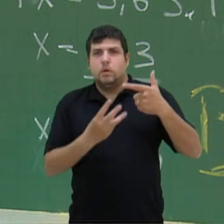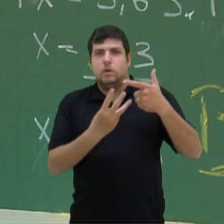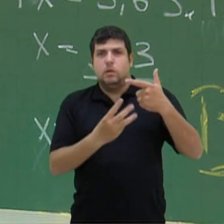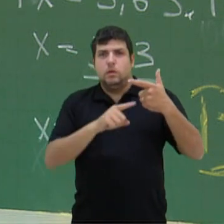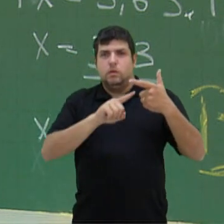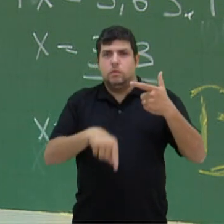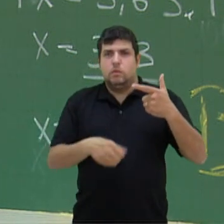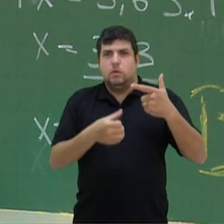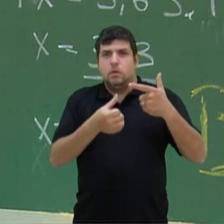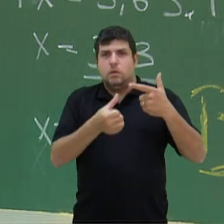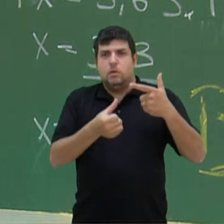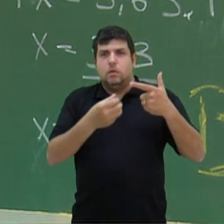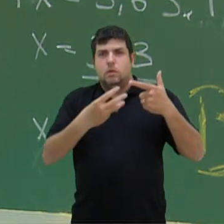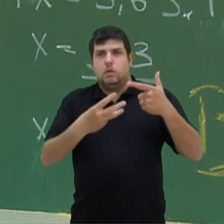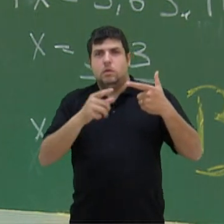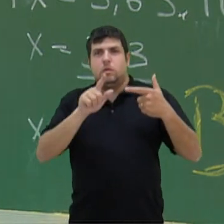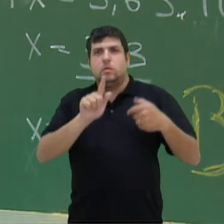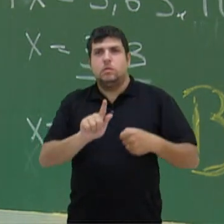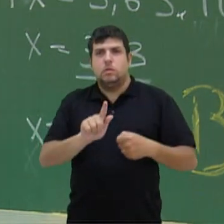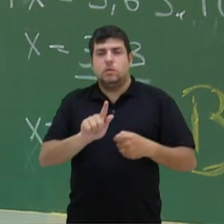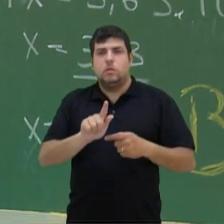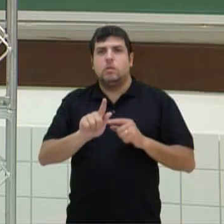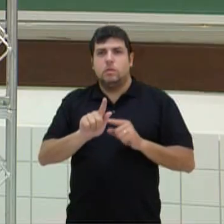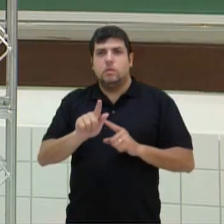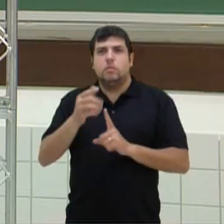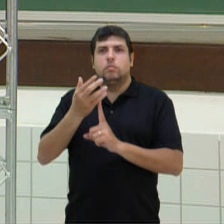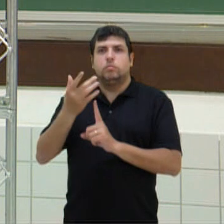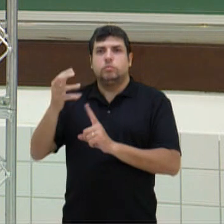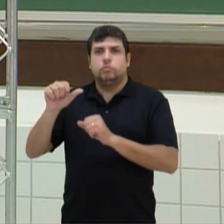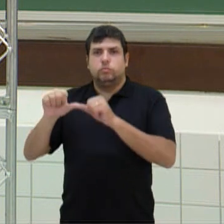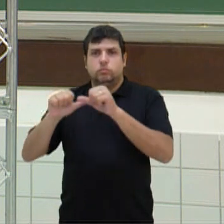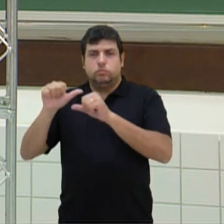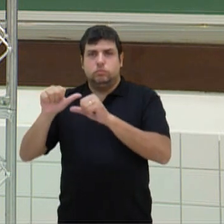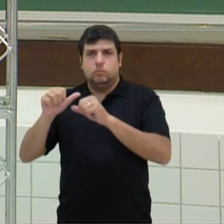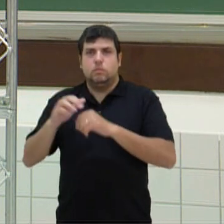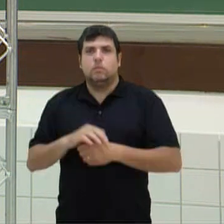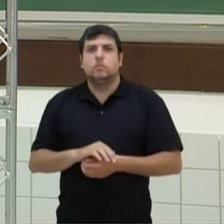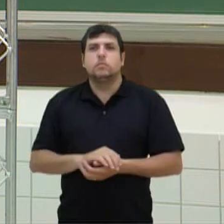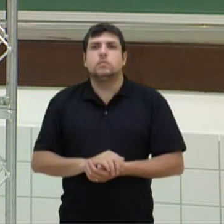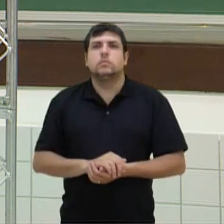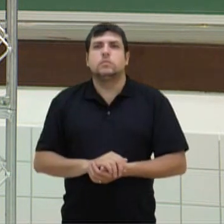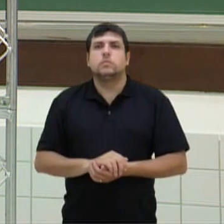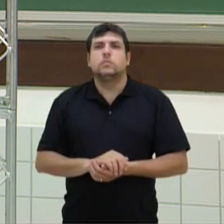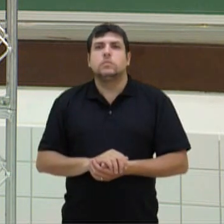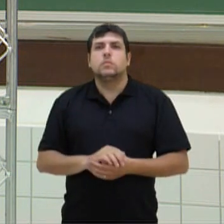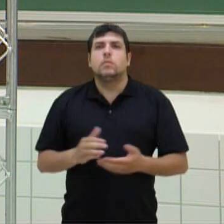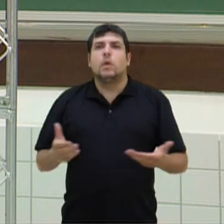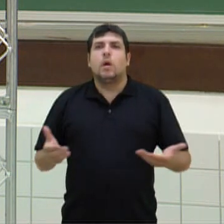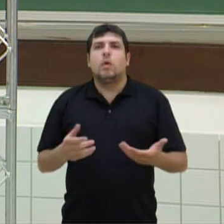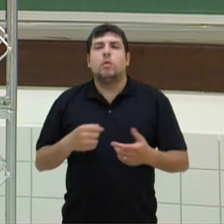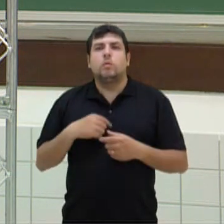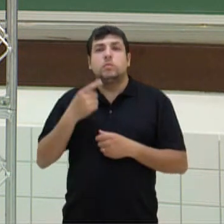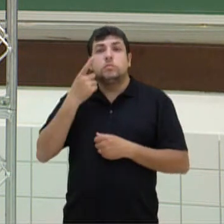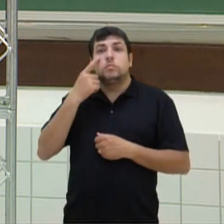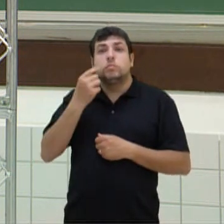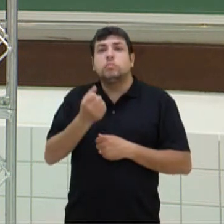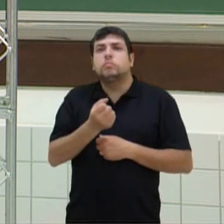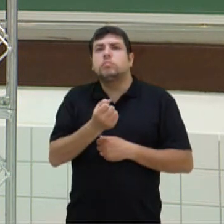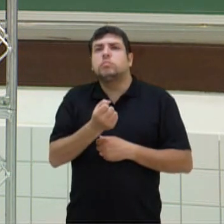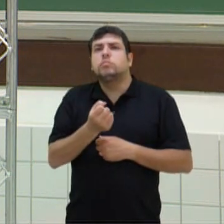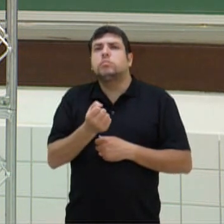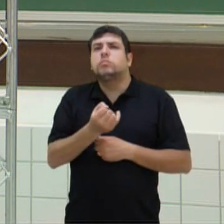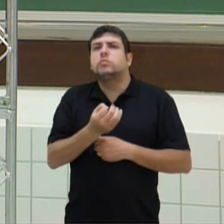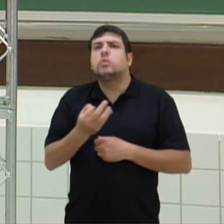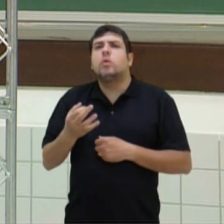3,63 gramas de nitrato. Tá? Agora a gente vai lá ver o nosso rendimento, tá? A